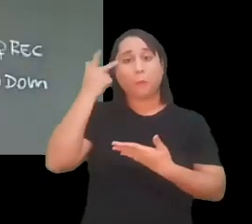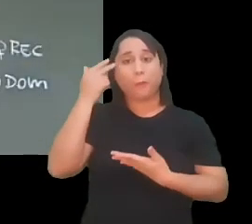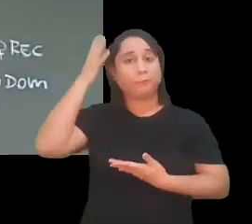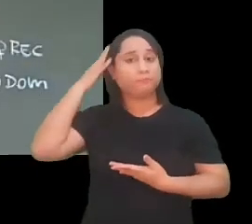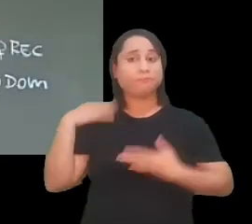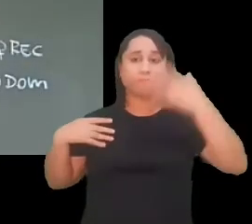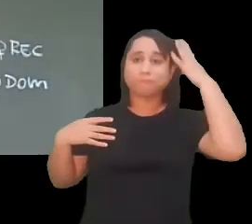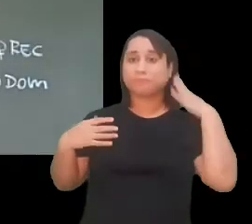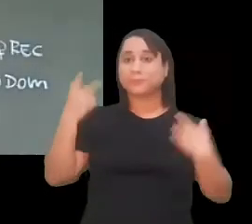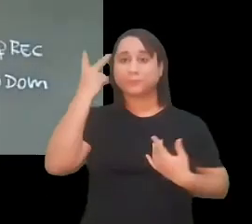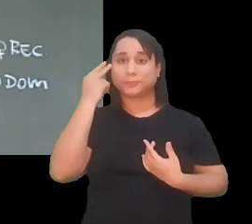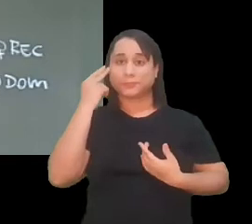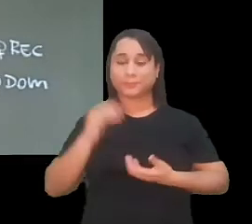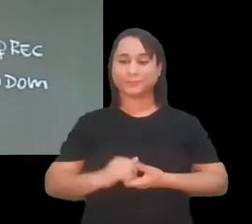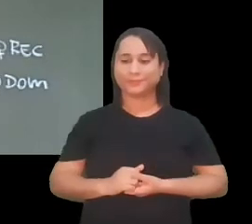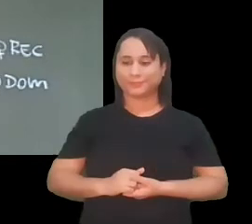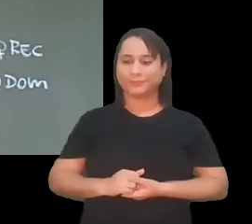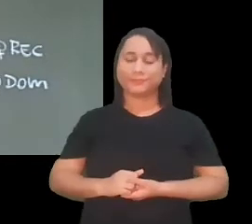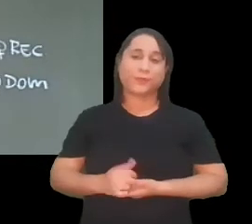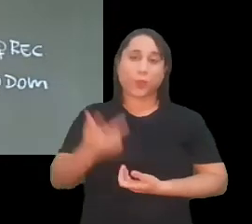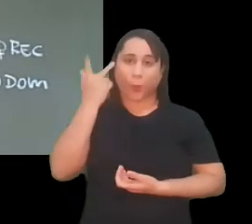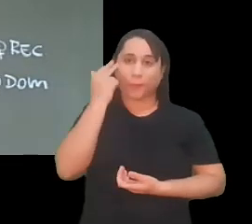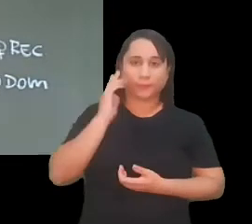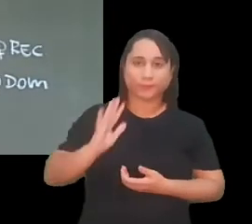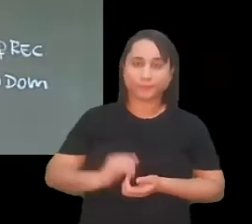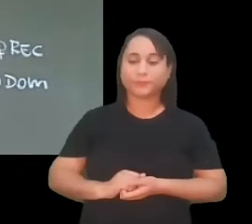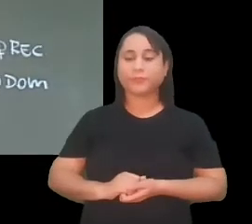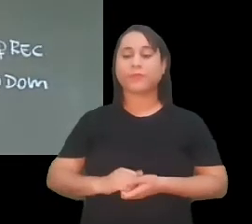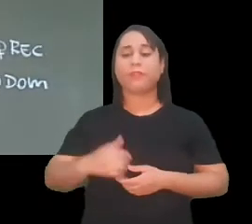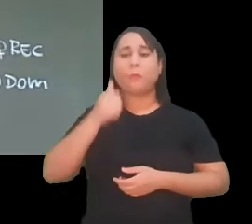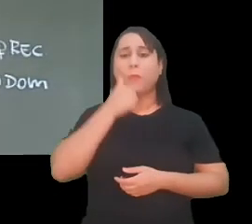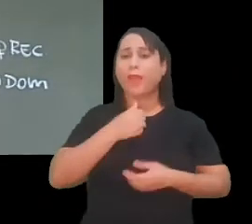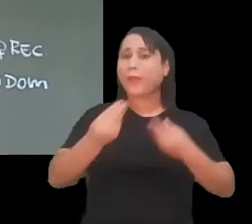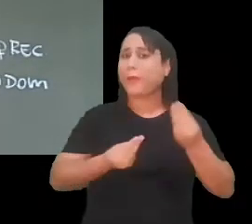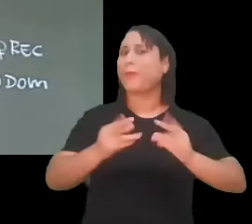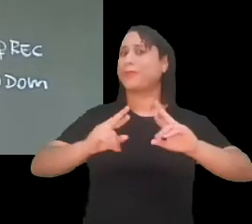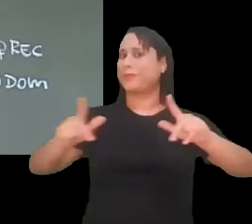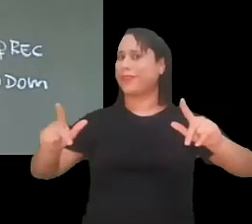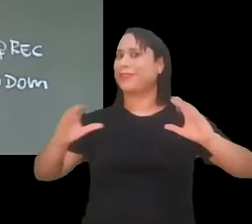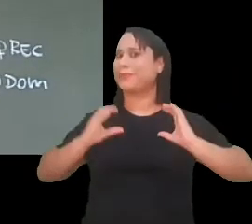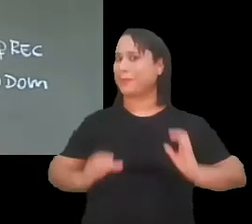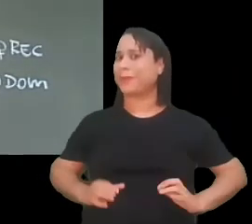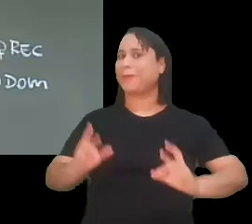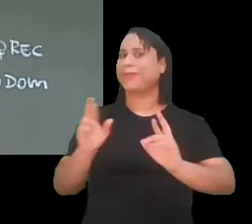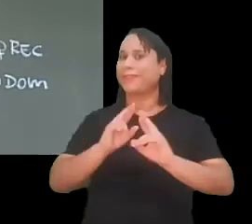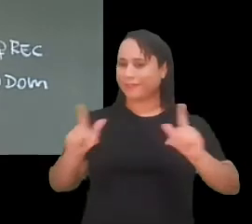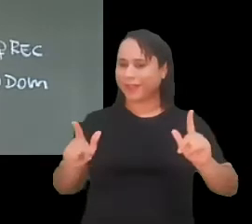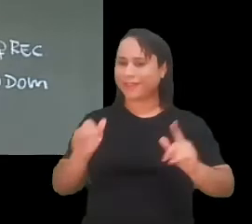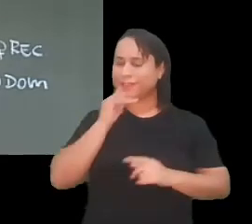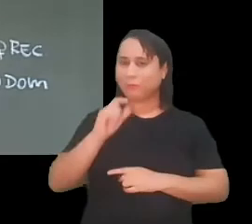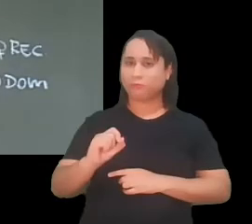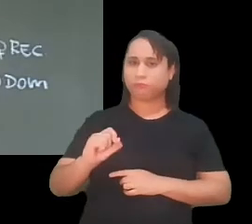Ou caráter típico, né? No caso da mulher, como é que fica, professor? Opa, o Czão aqui na mulher, ele se comporta